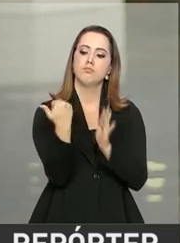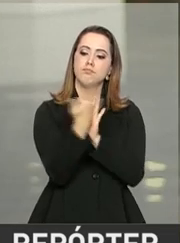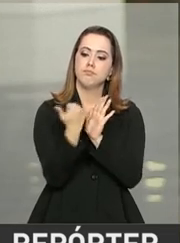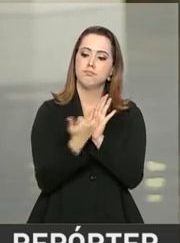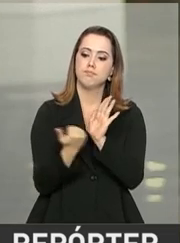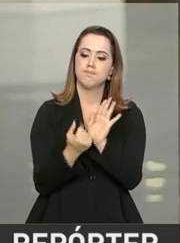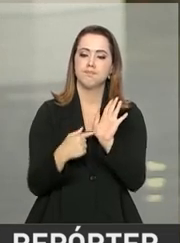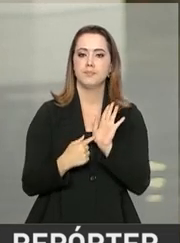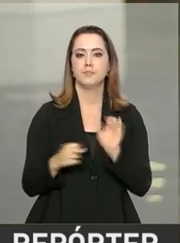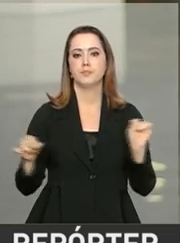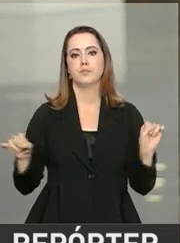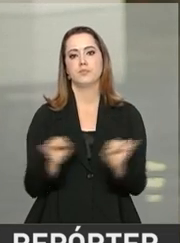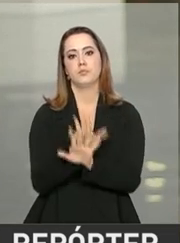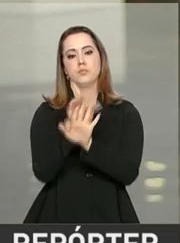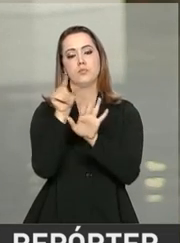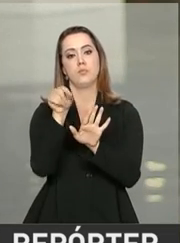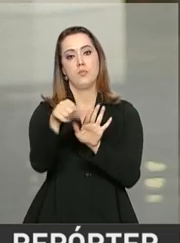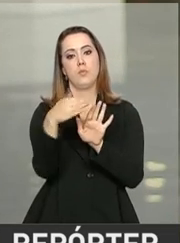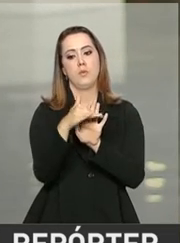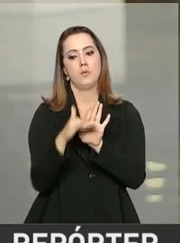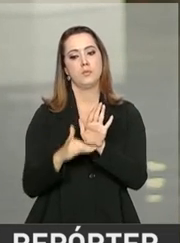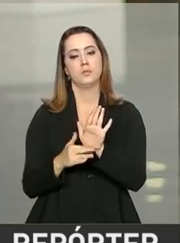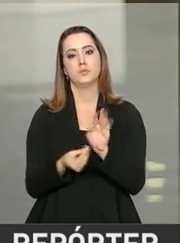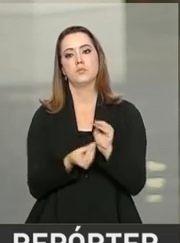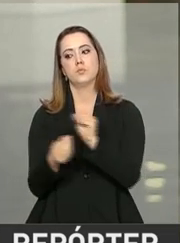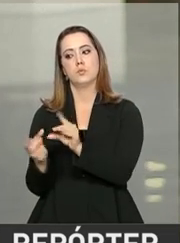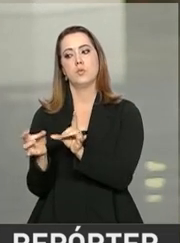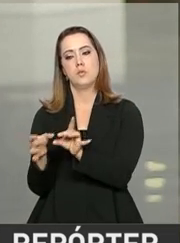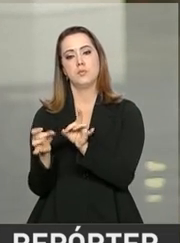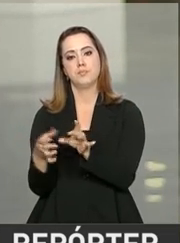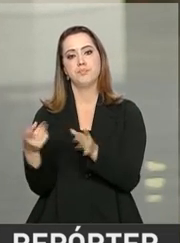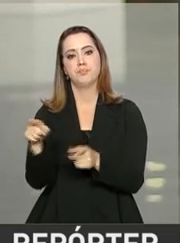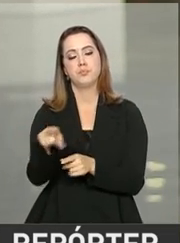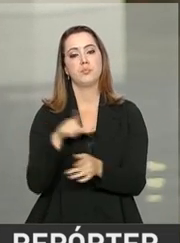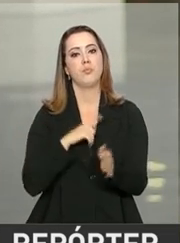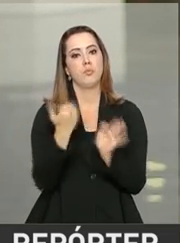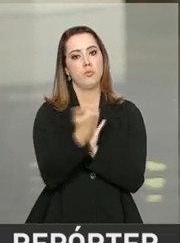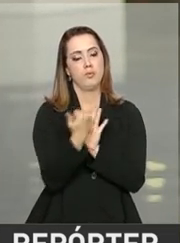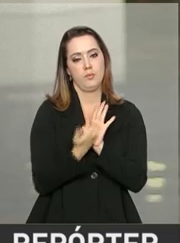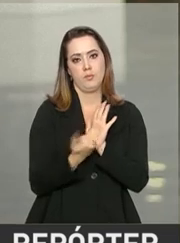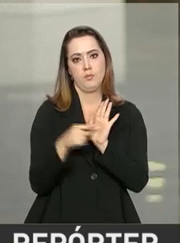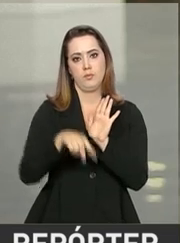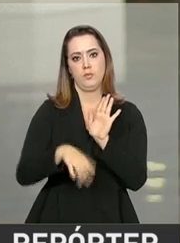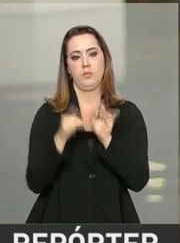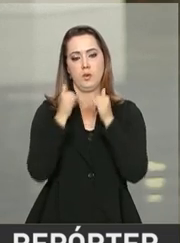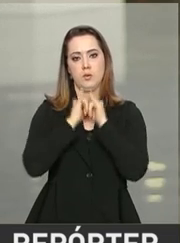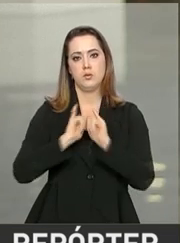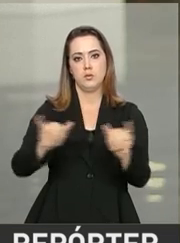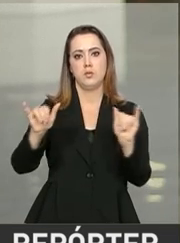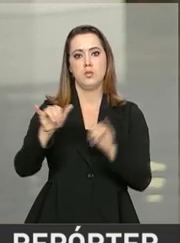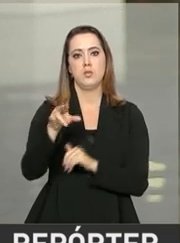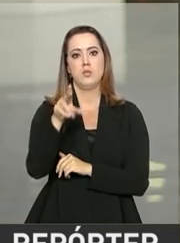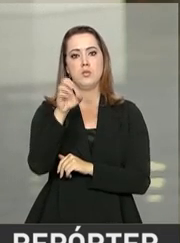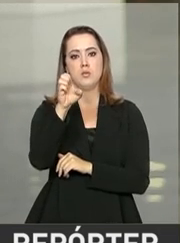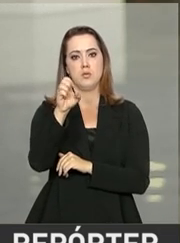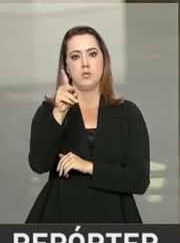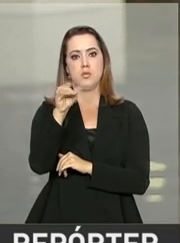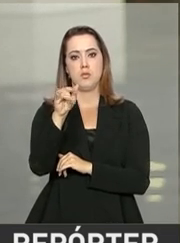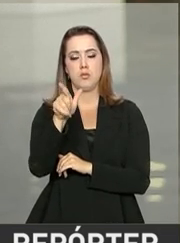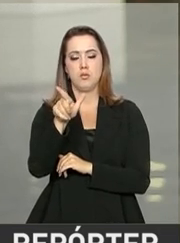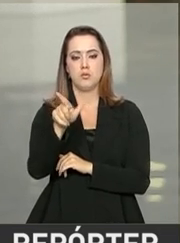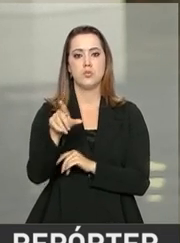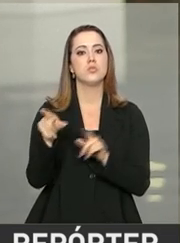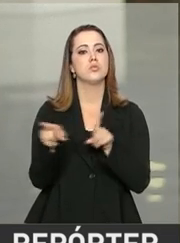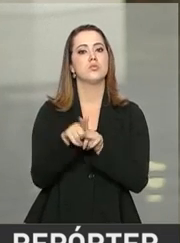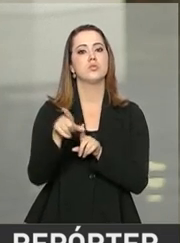mais transparência e eficácia a essas concessões. Entre as diretrizes estão a publicação de editais em português e